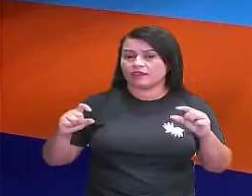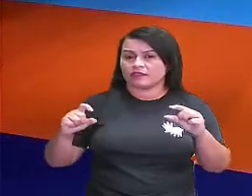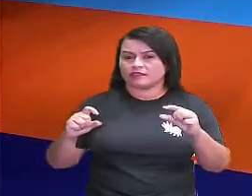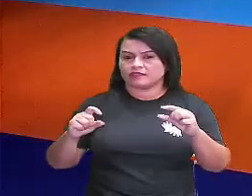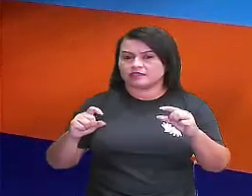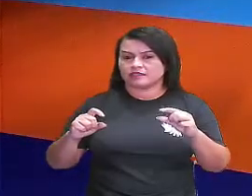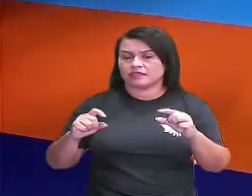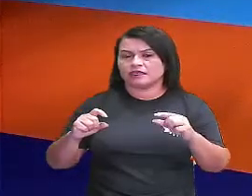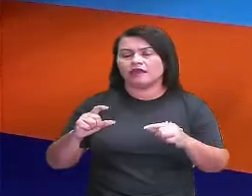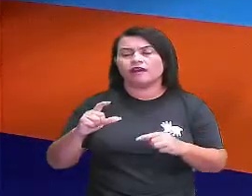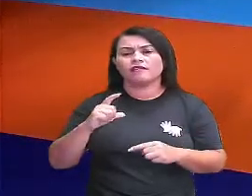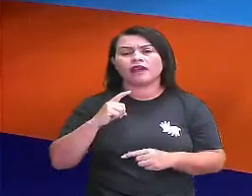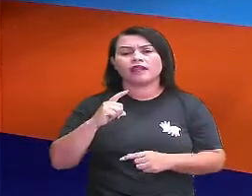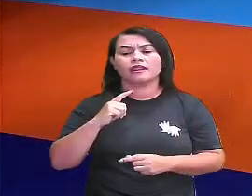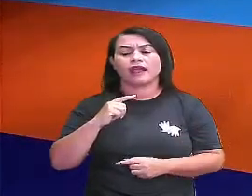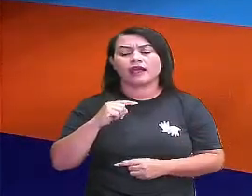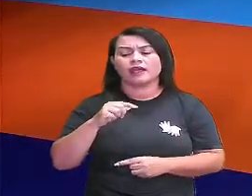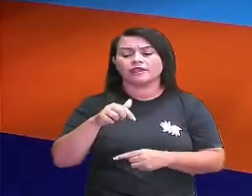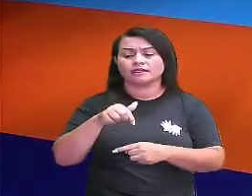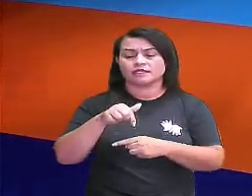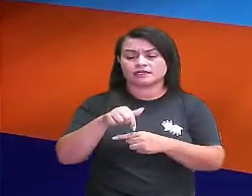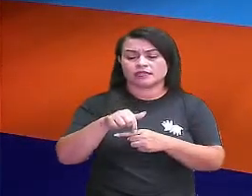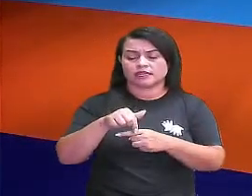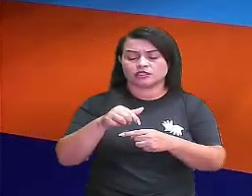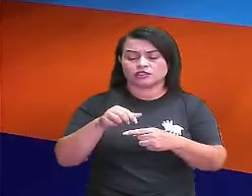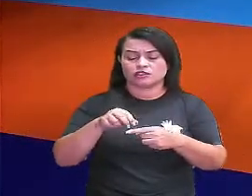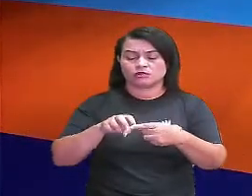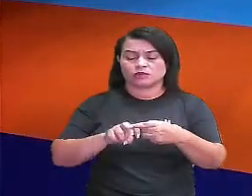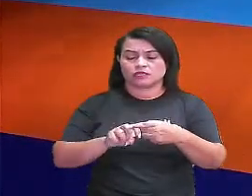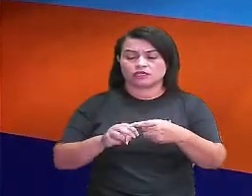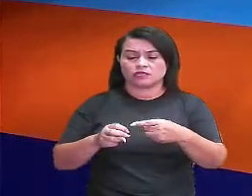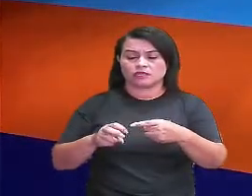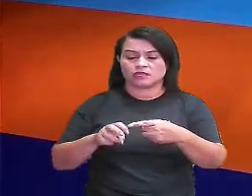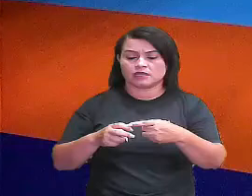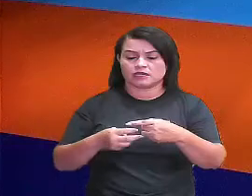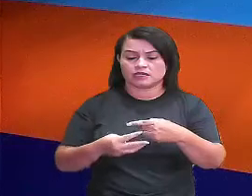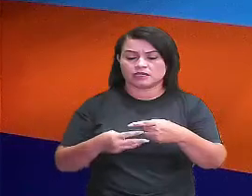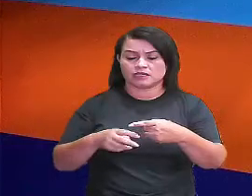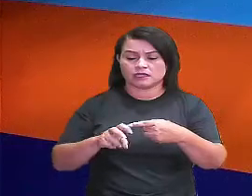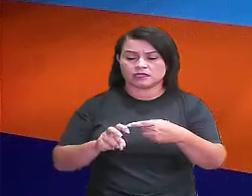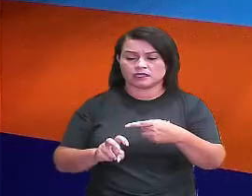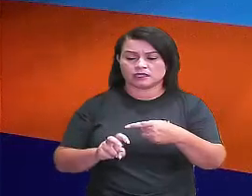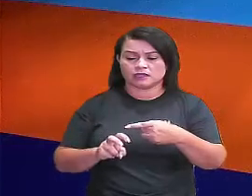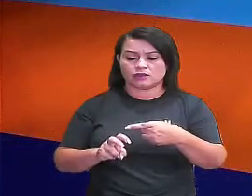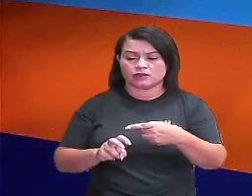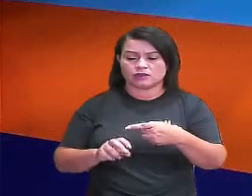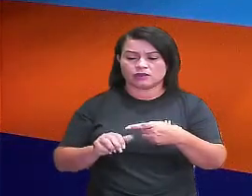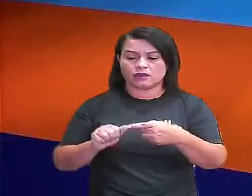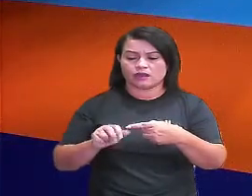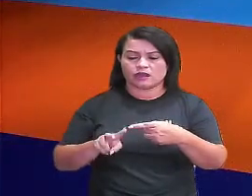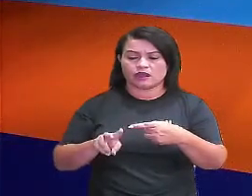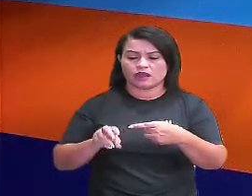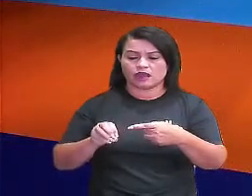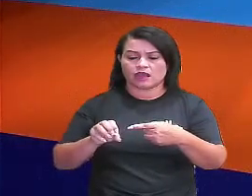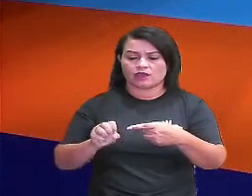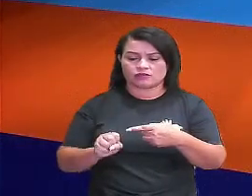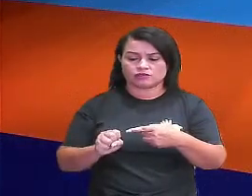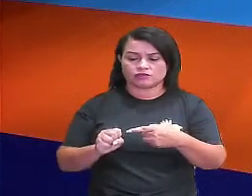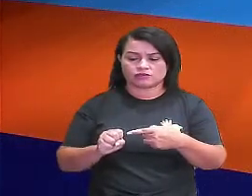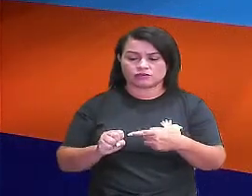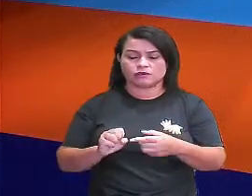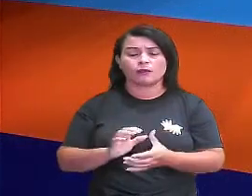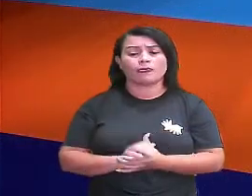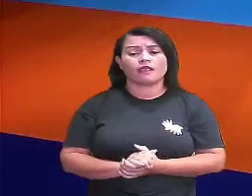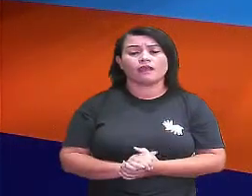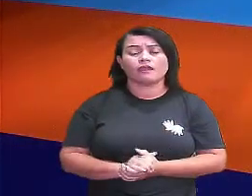ter 7 sobre 35 avos, 3 sobre 20 avos, tá?